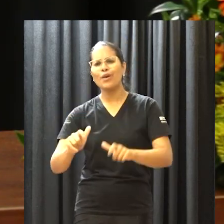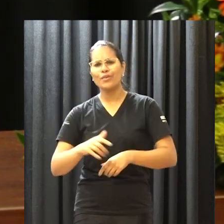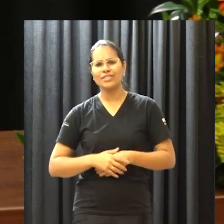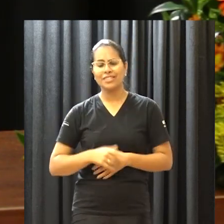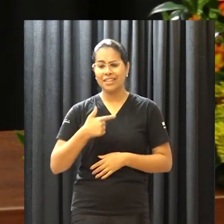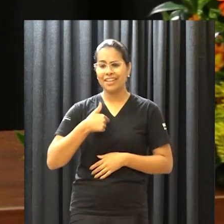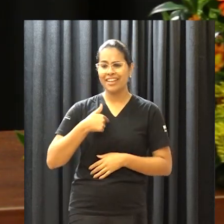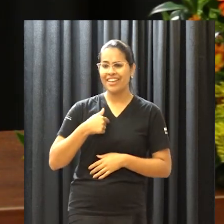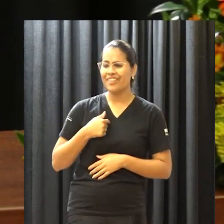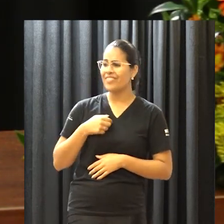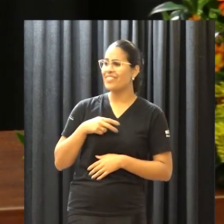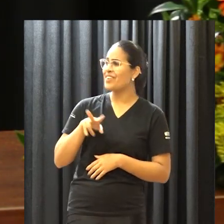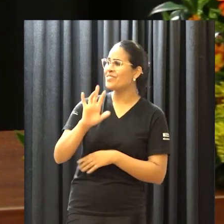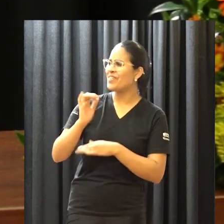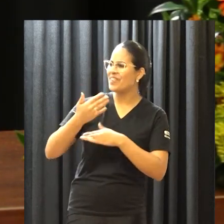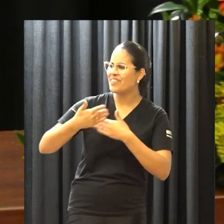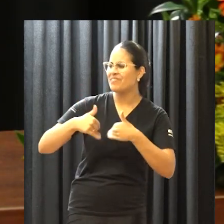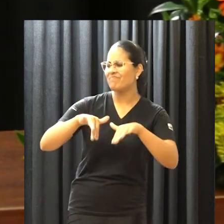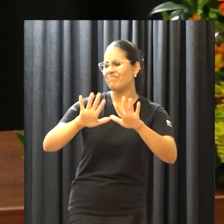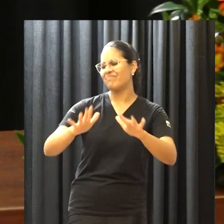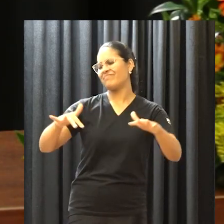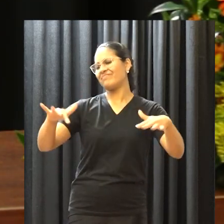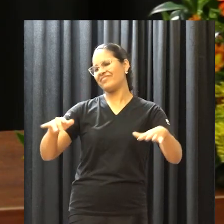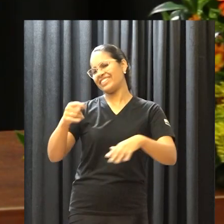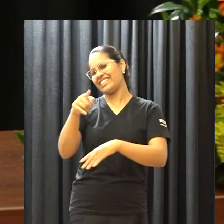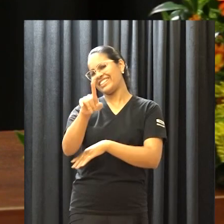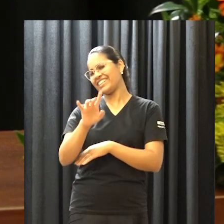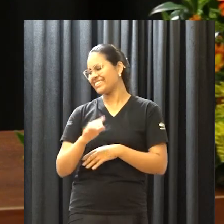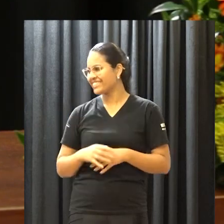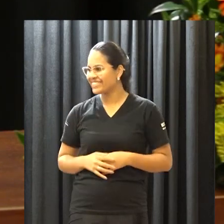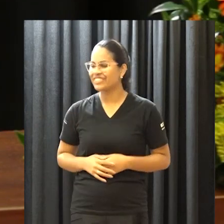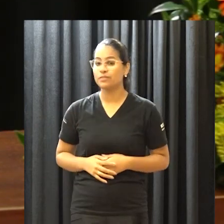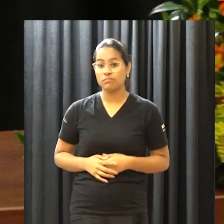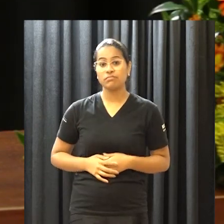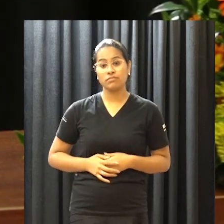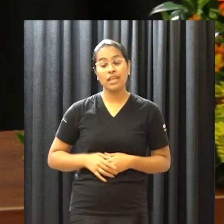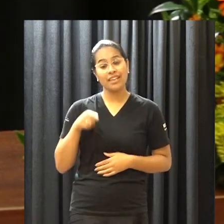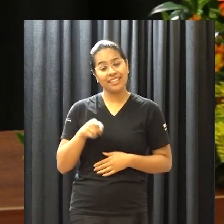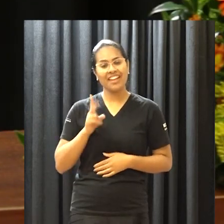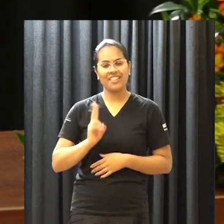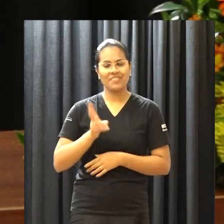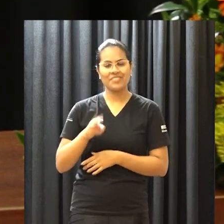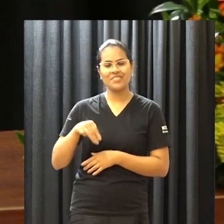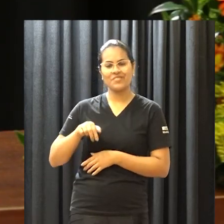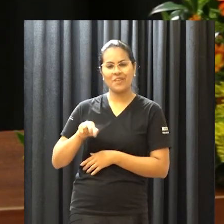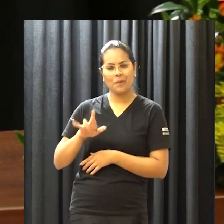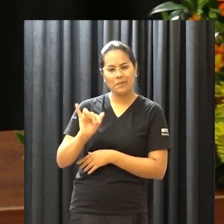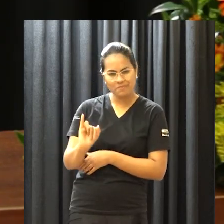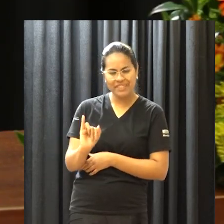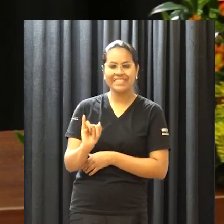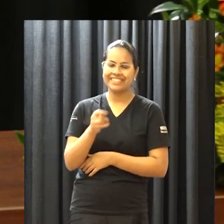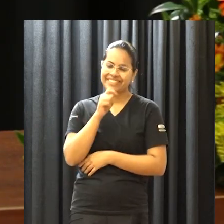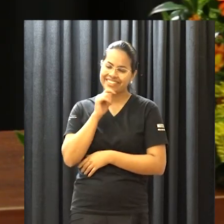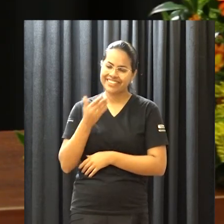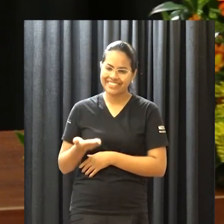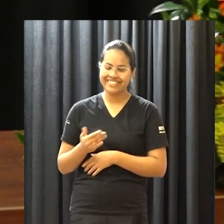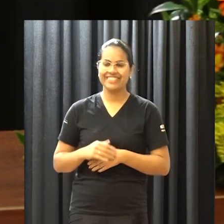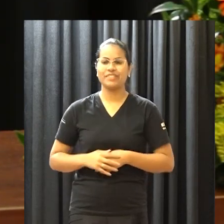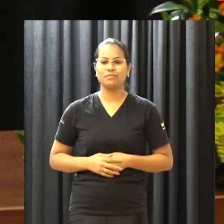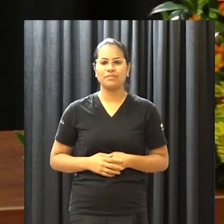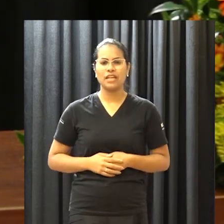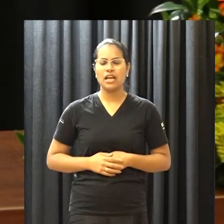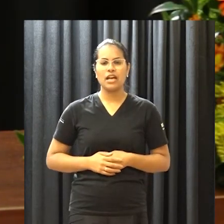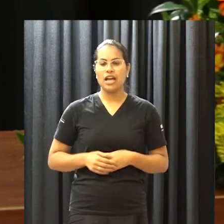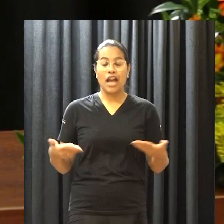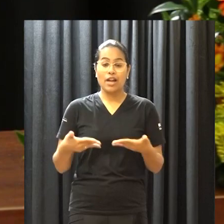aspas. E ela continua, ainda Maria, agora a imagem não tem a imagem da